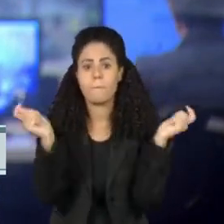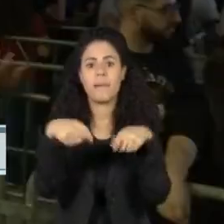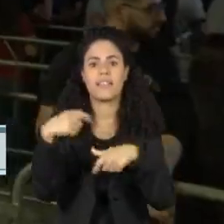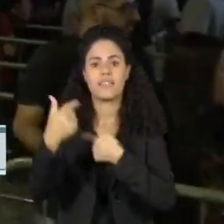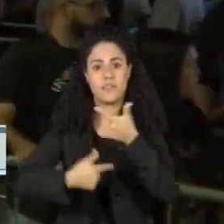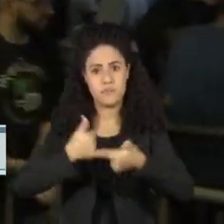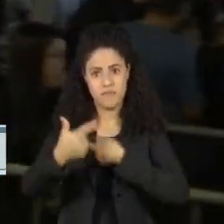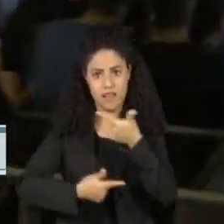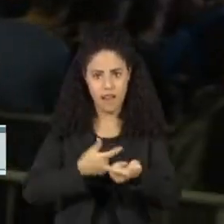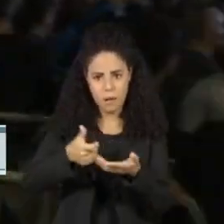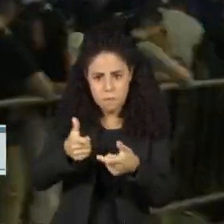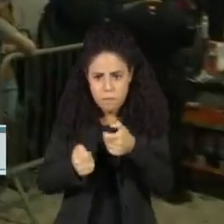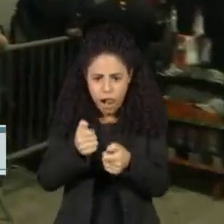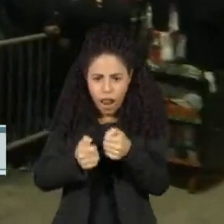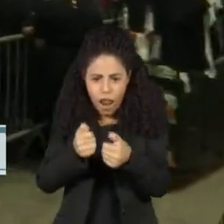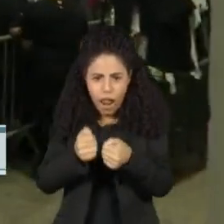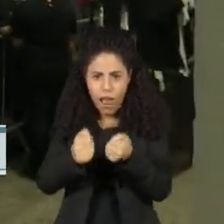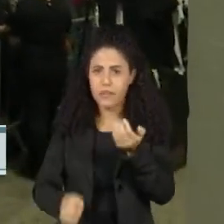trabalho